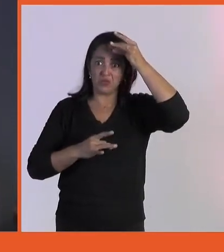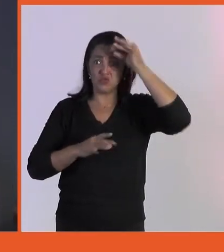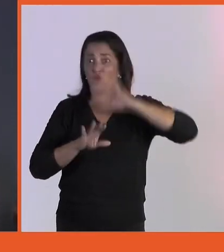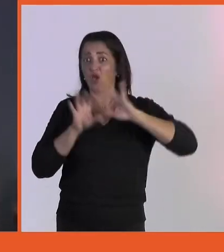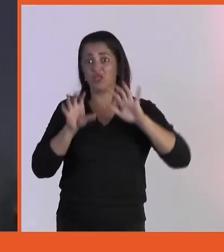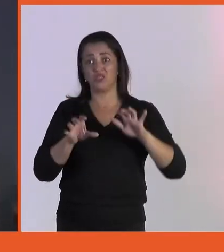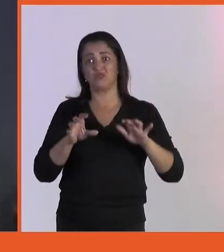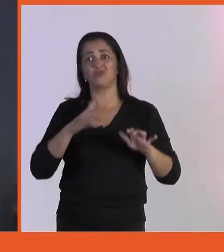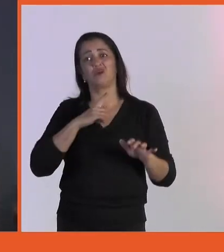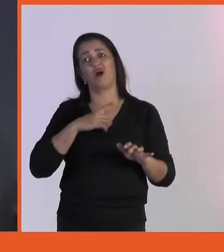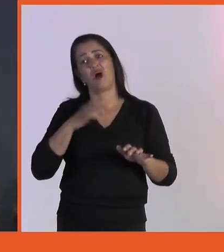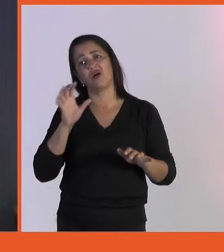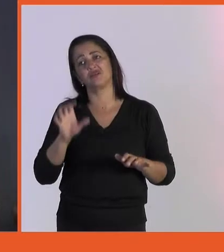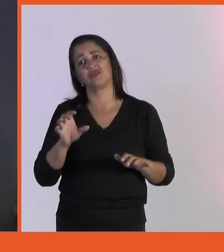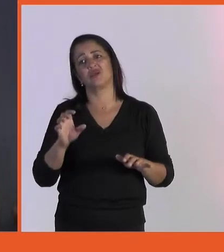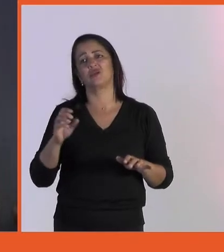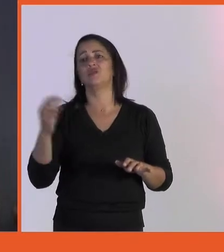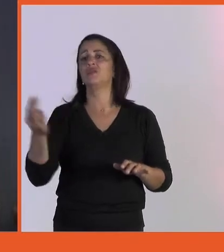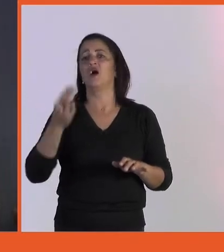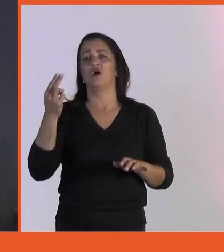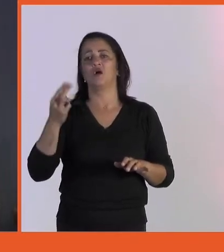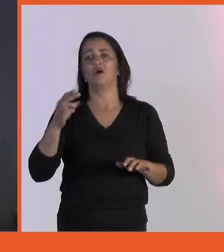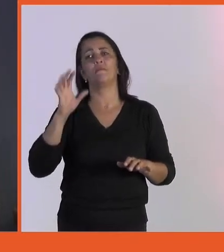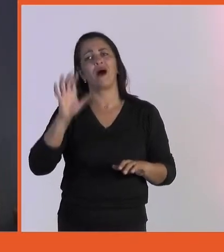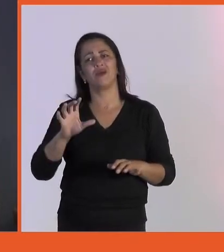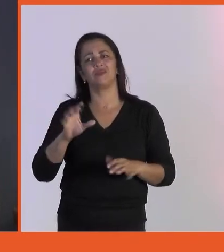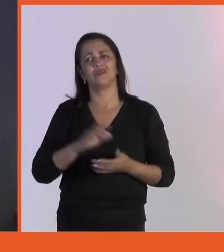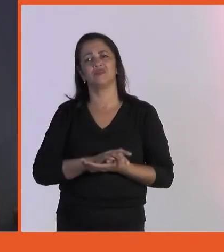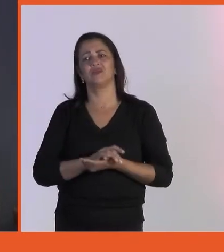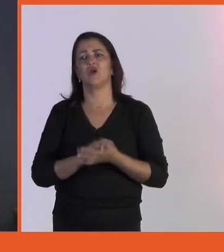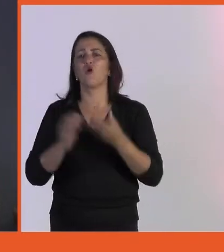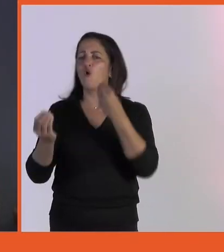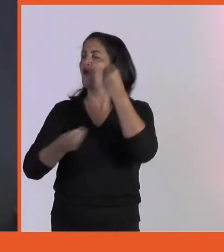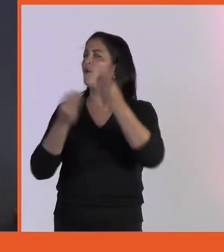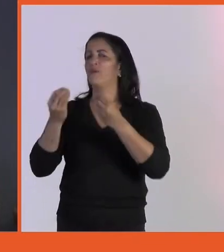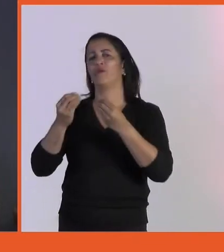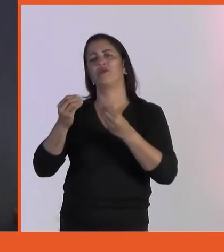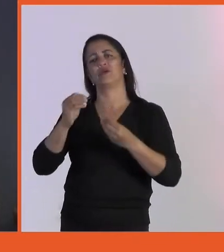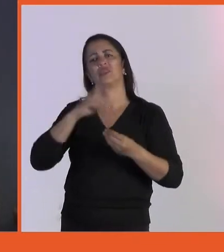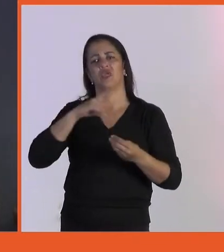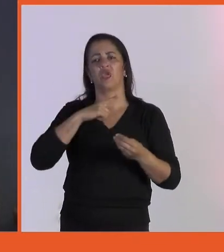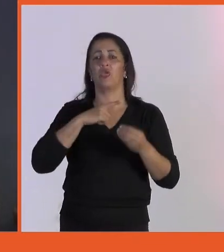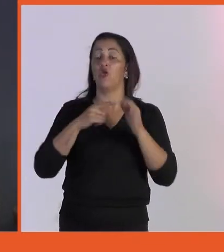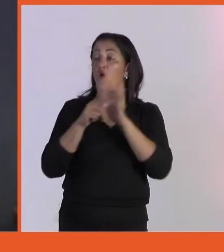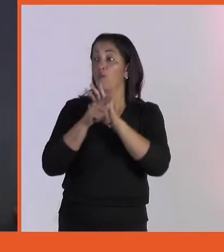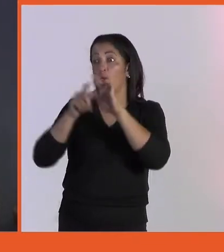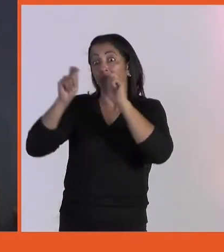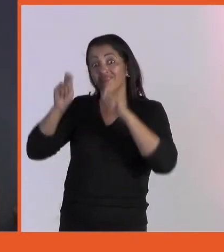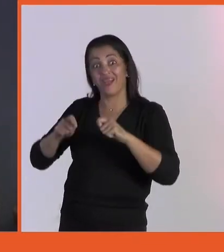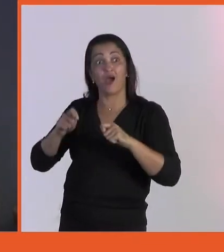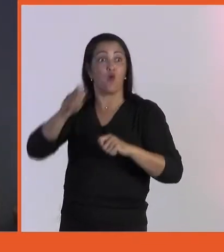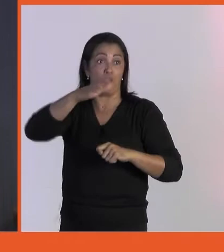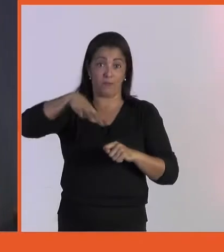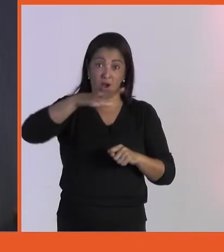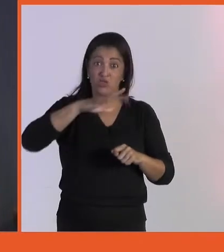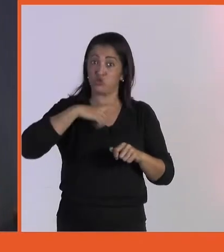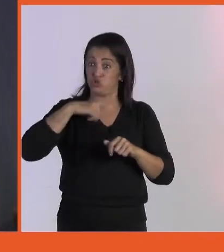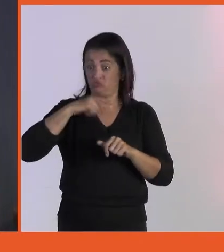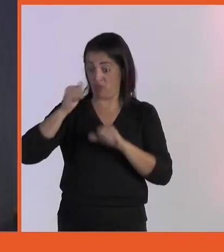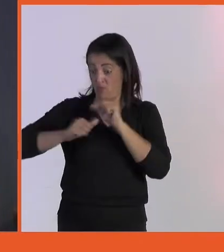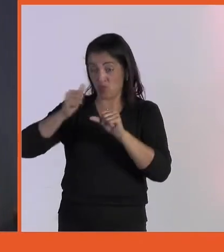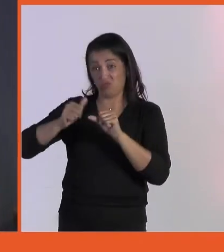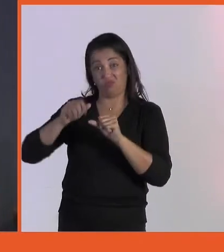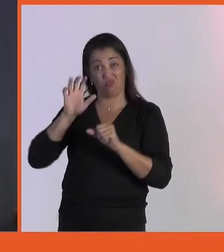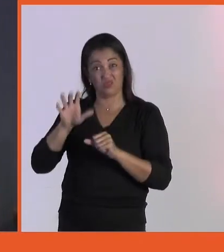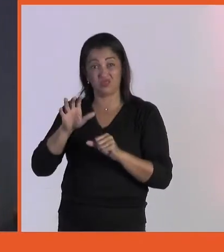virando uma caricatura para o seu público, né? E essa é uma parte muito trabalhosa para o criador de conteúdo